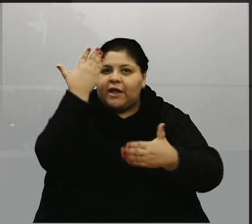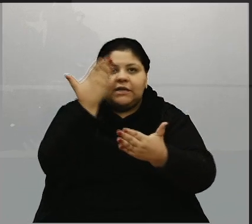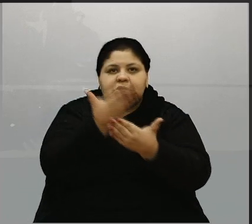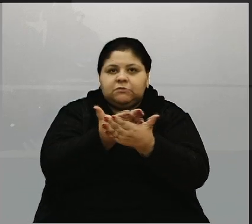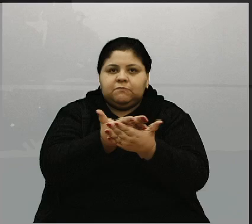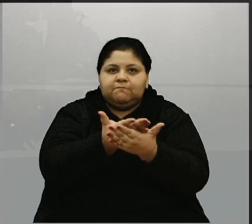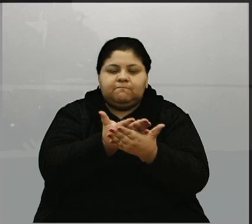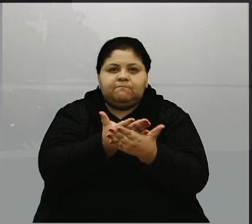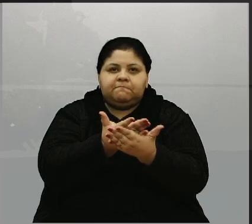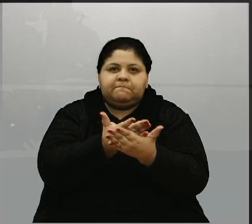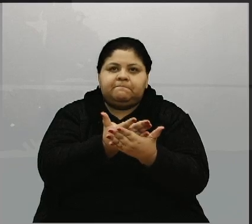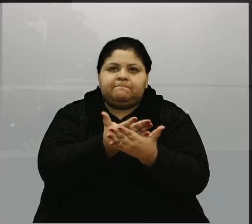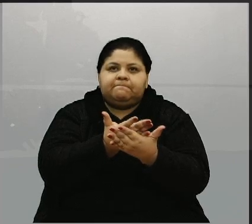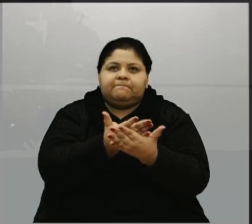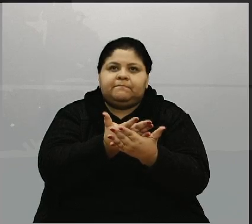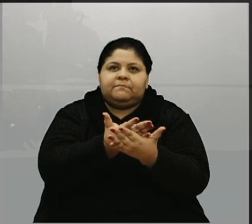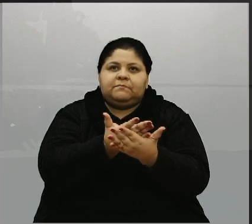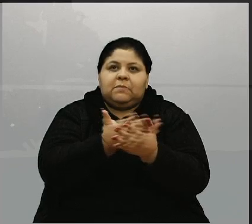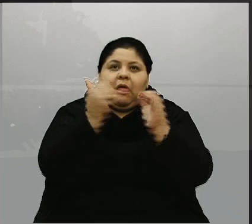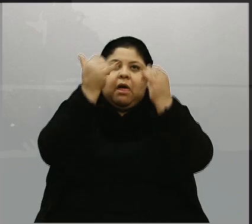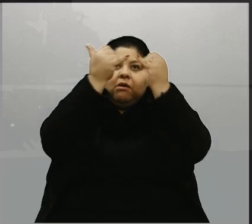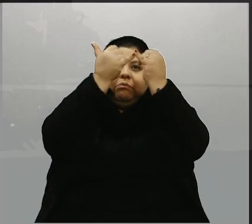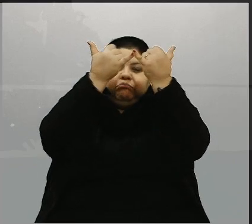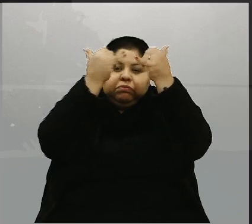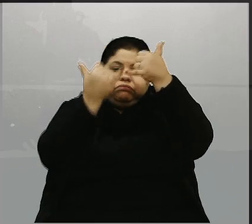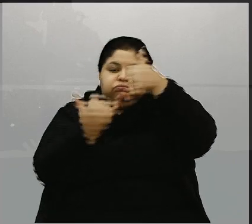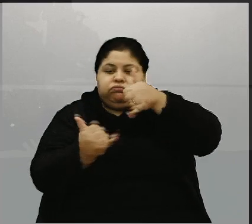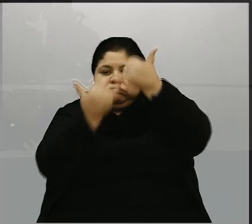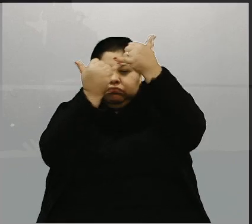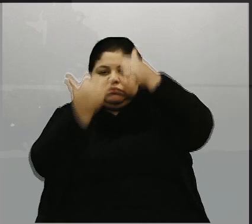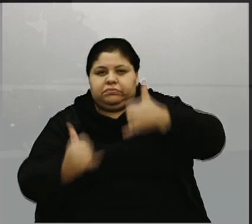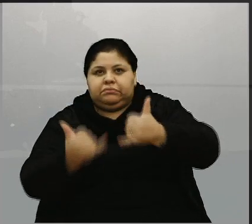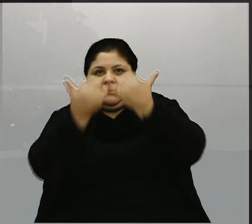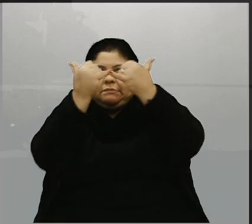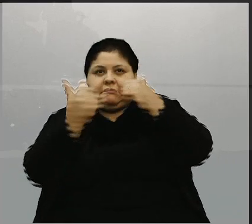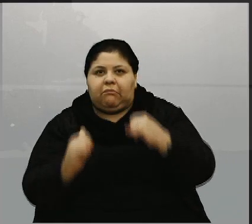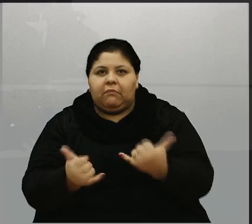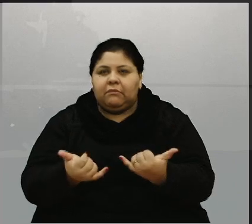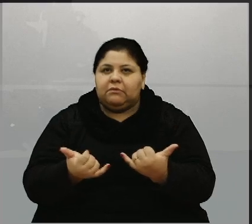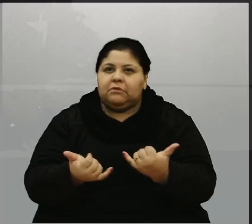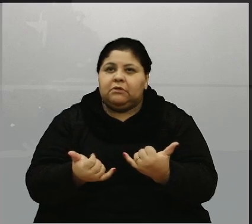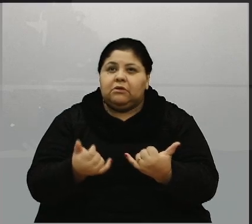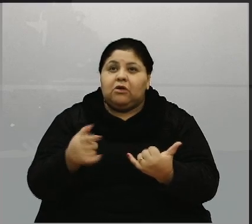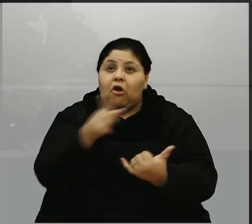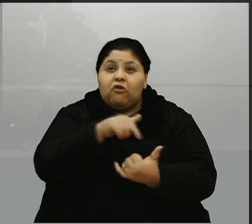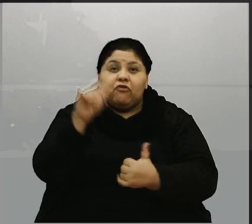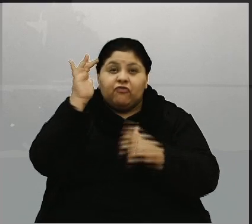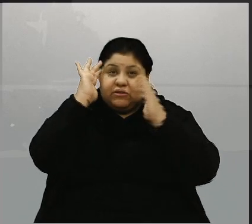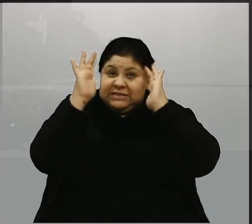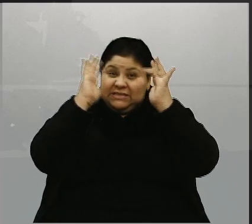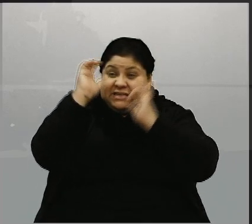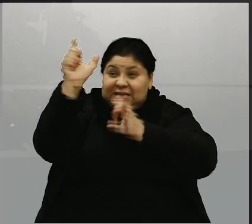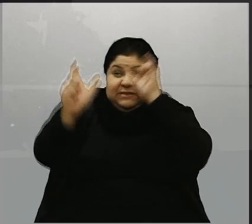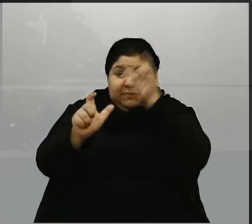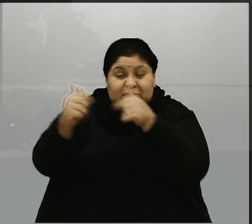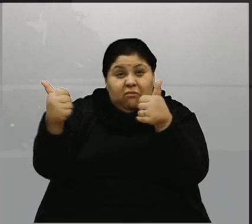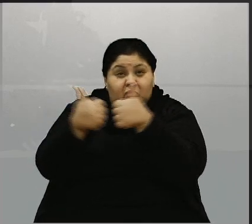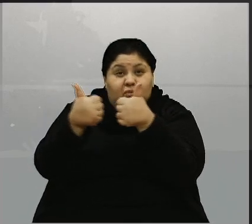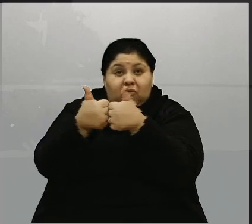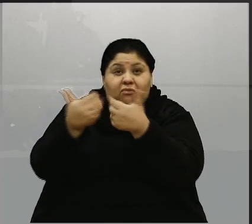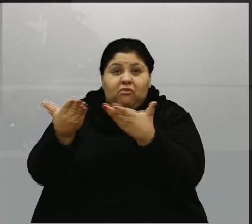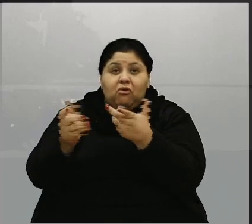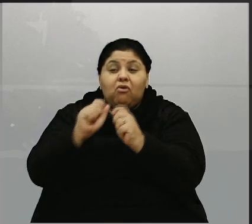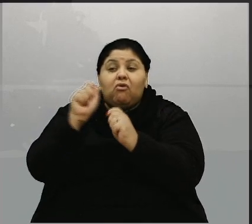parece uma cachoeira de fios. Né? E vocês imaginem as pessoas nas proximidades o que